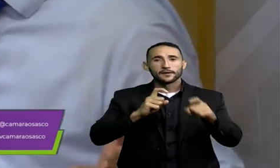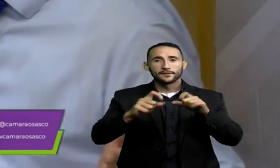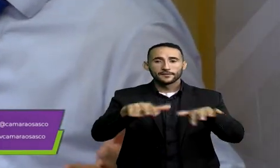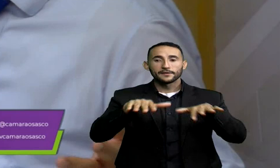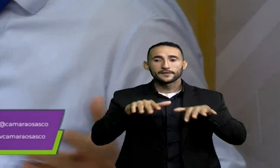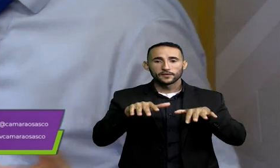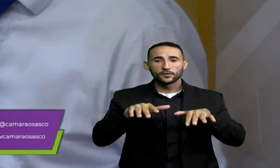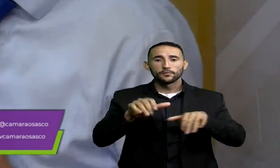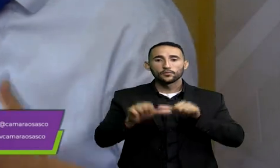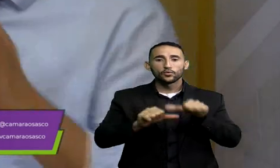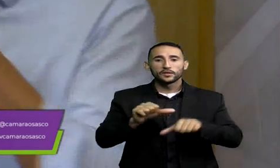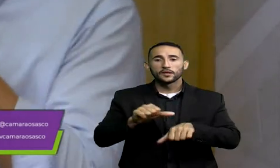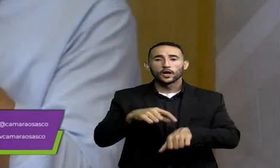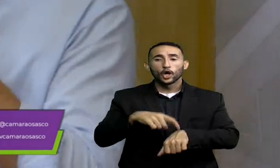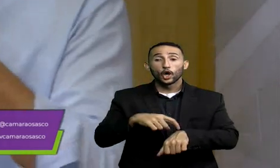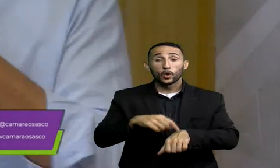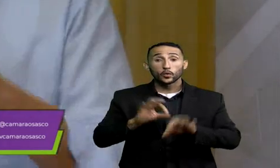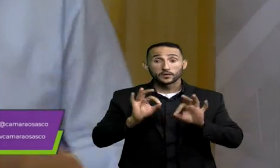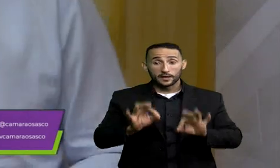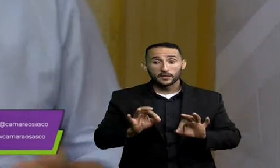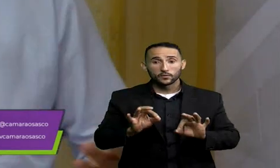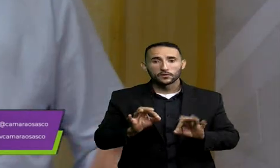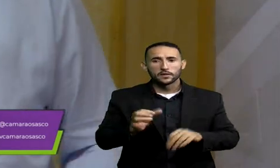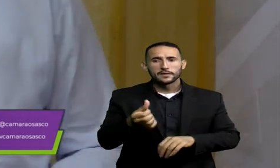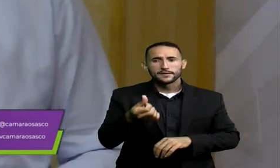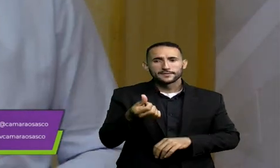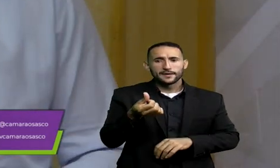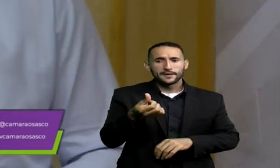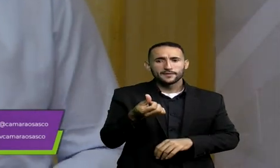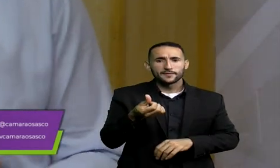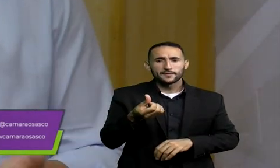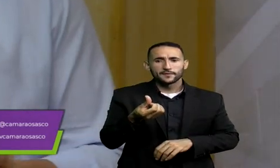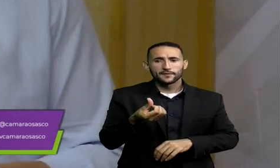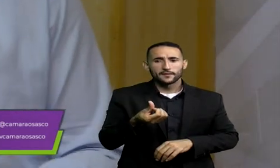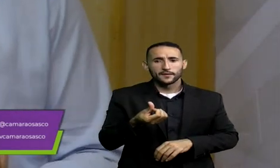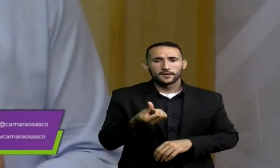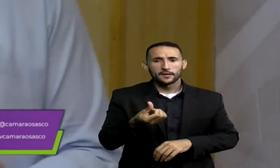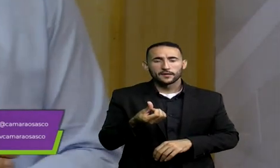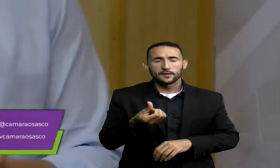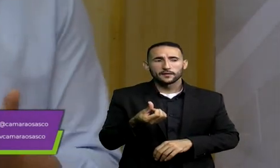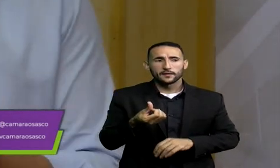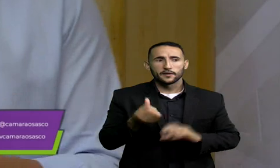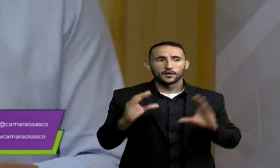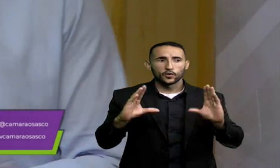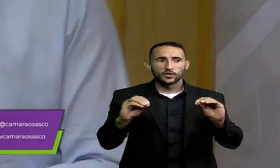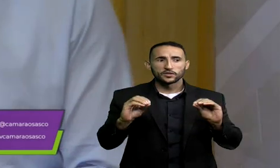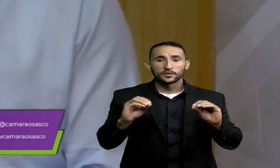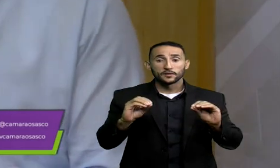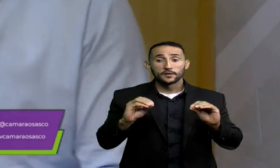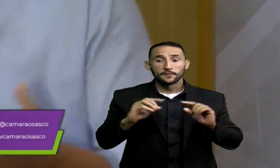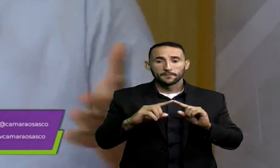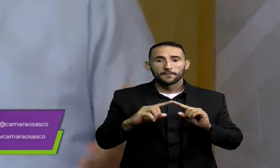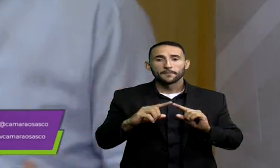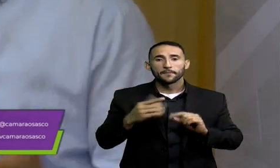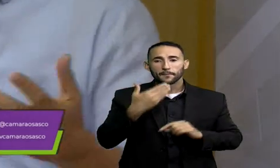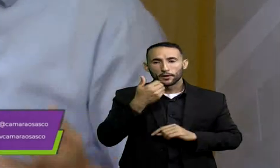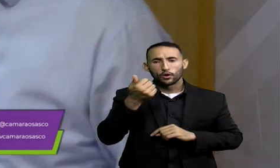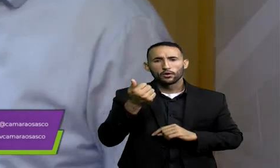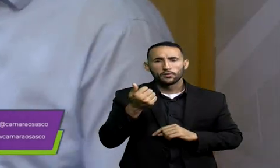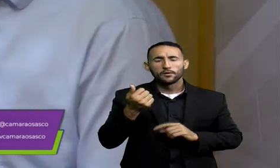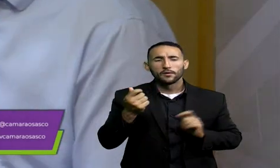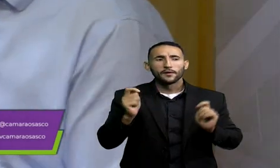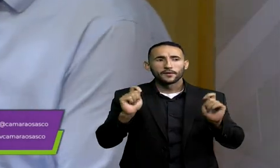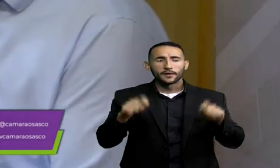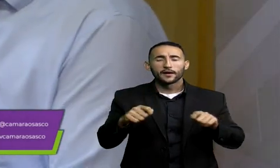Presidente a gente começar aqui às 18 horas acho que vai ser bem importante a partir do mês que vem a gente começar às 18 assim a gente dá